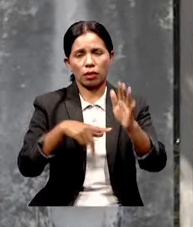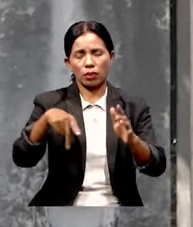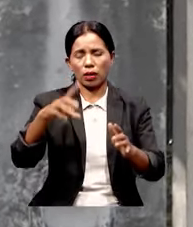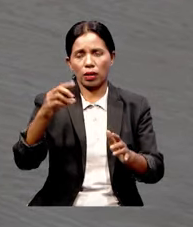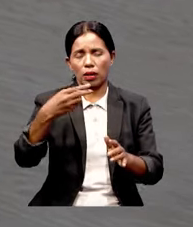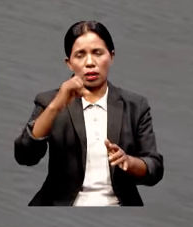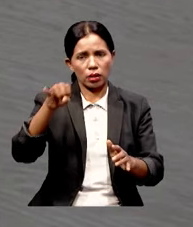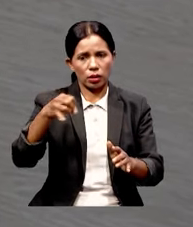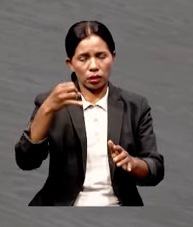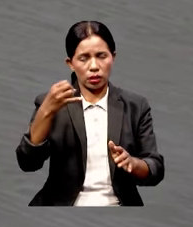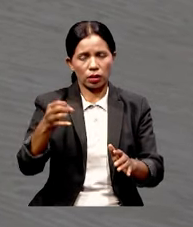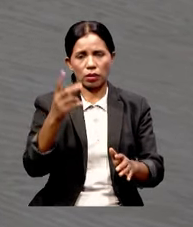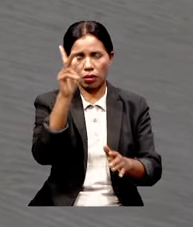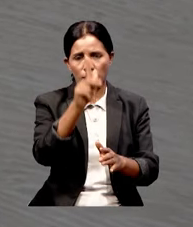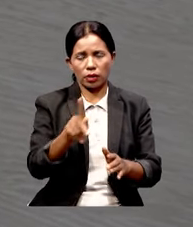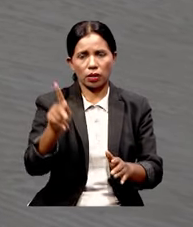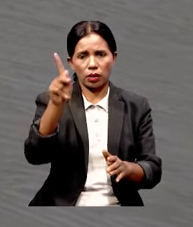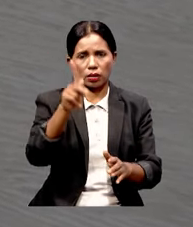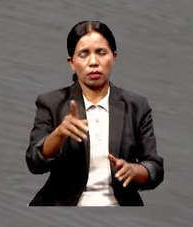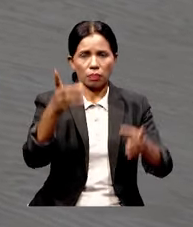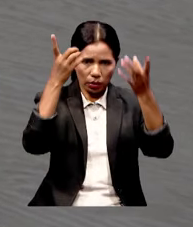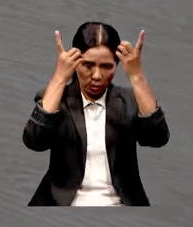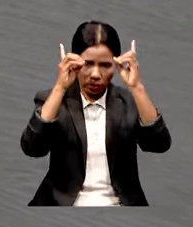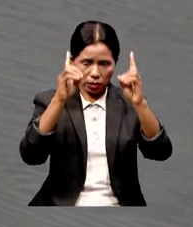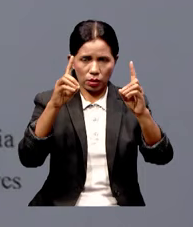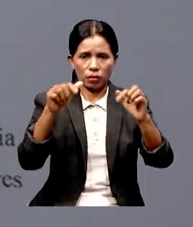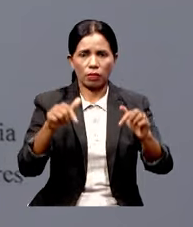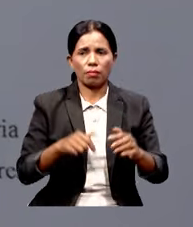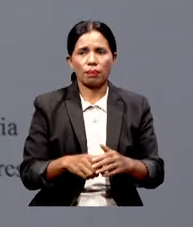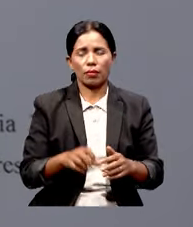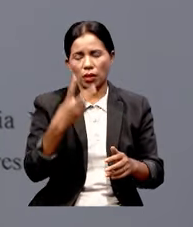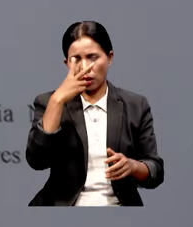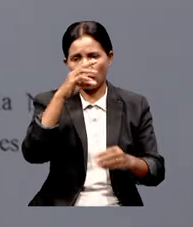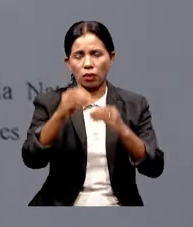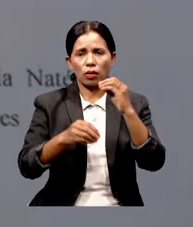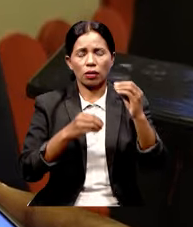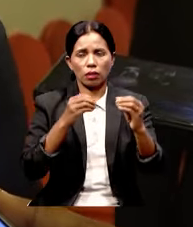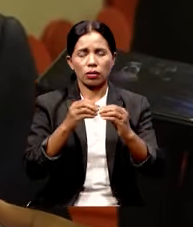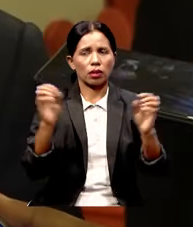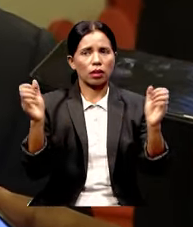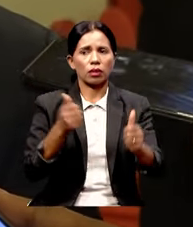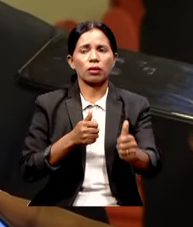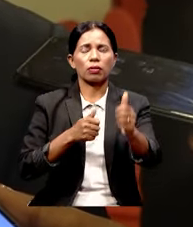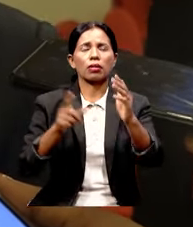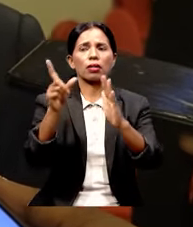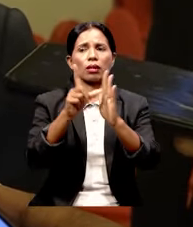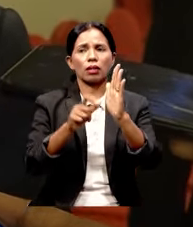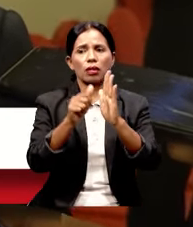nia pedido fiscalização ba decisão ne. A lei colheu com a inconstitucionalidade com o